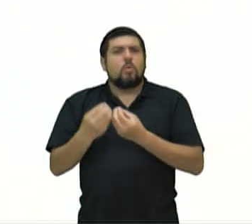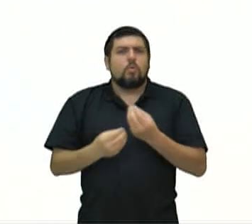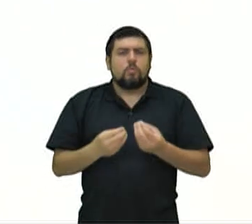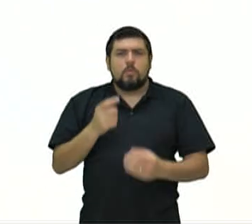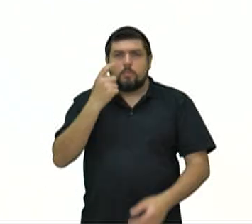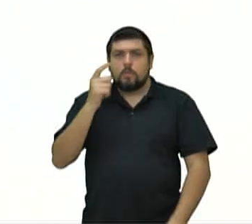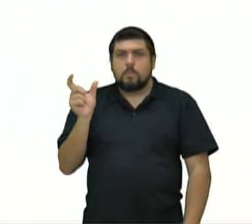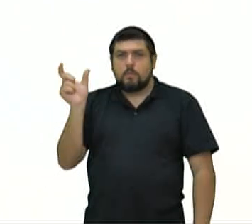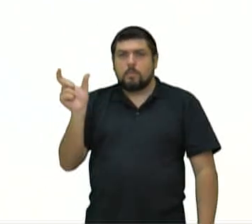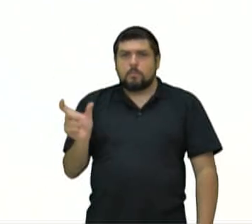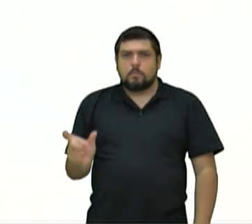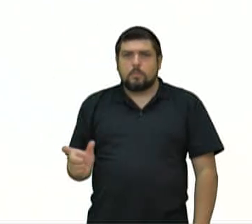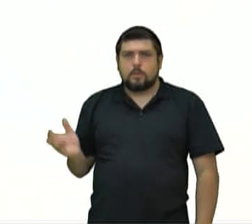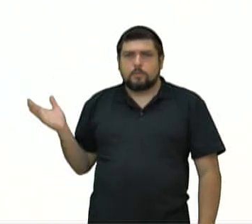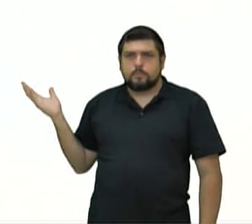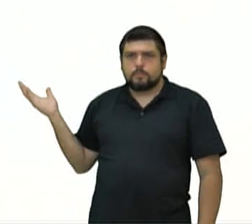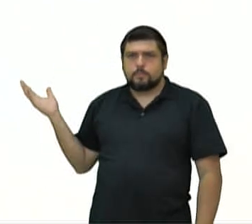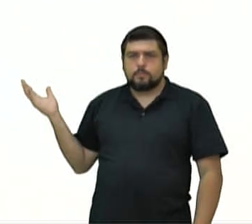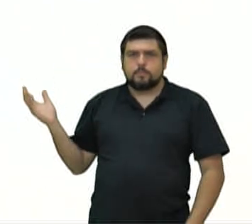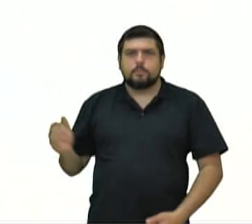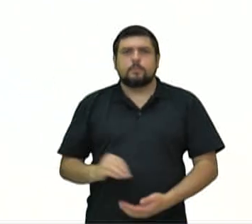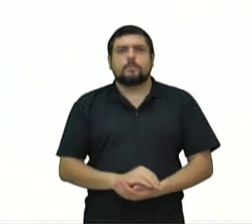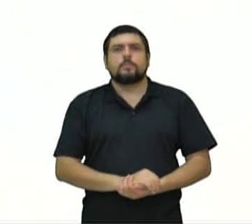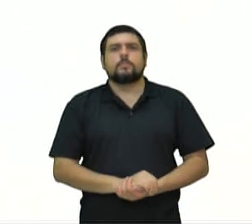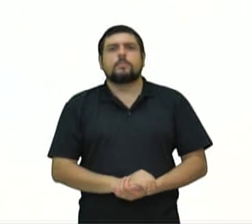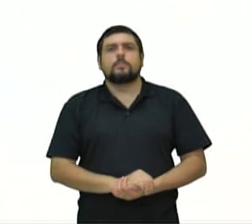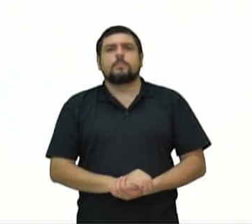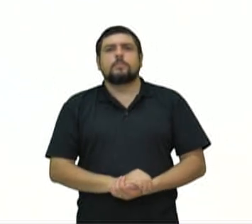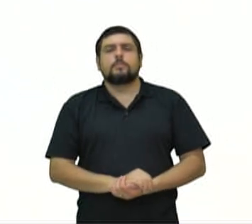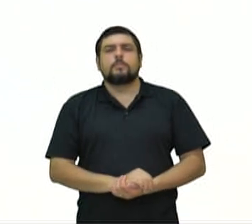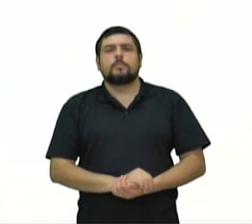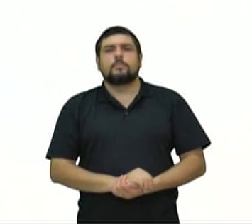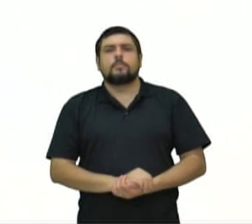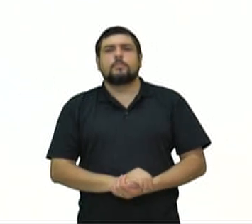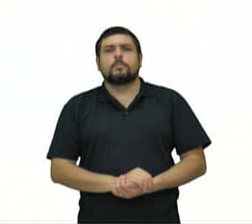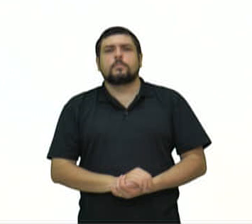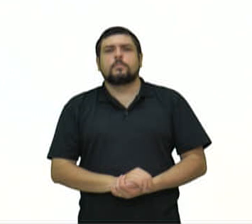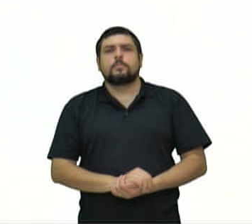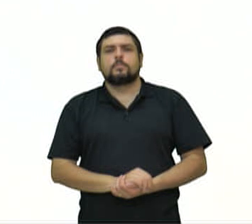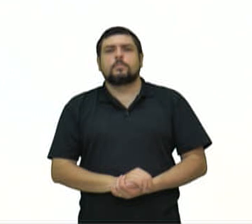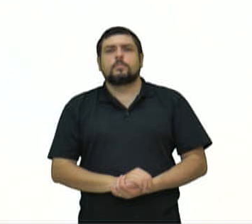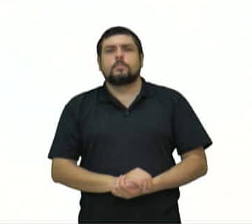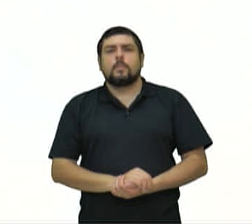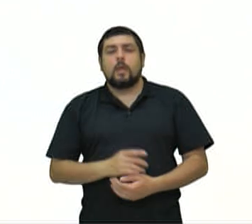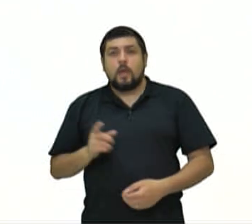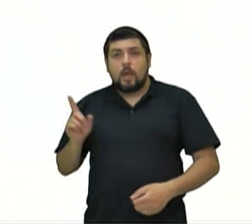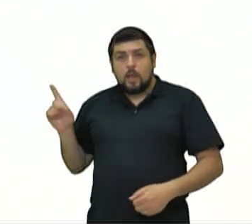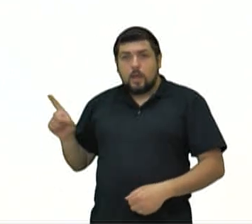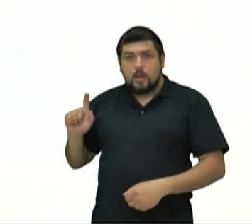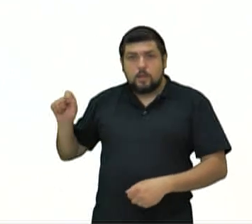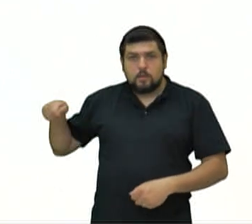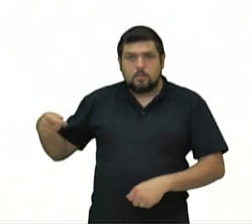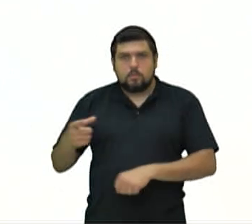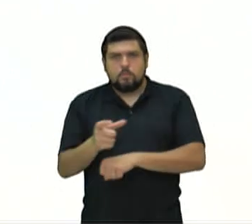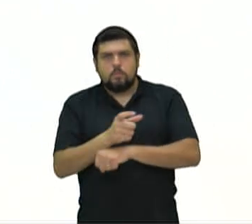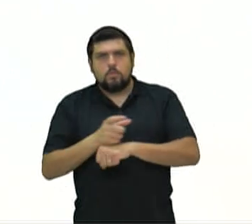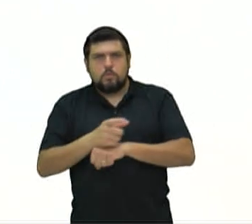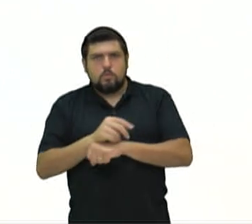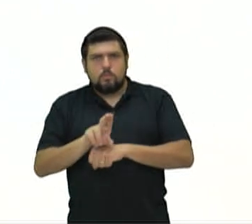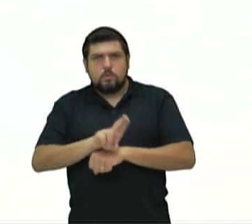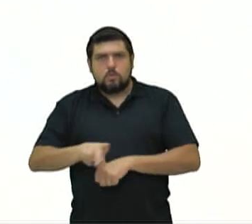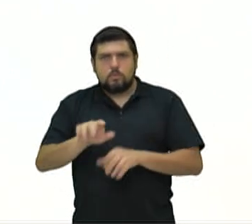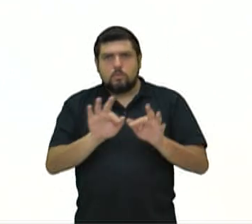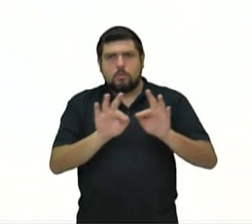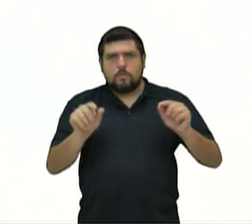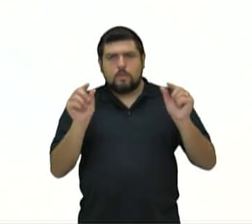or splendid. Você pode usar esses adjetivos quando você for fazer a sua frase descrevendo a imagem que você está vendo,